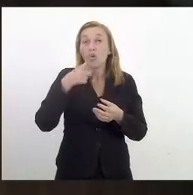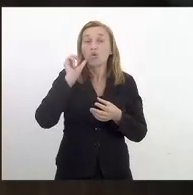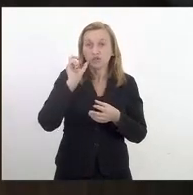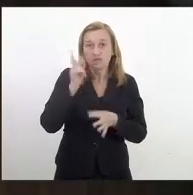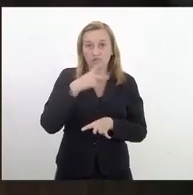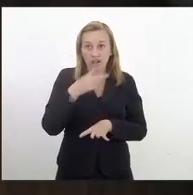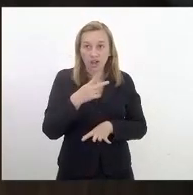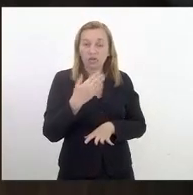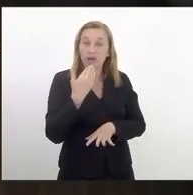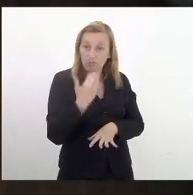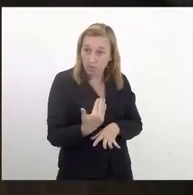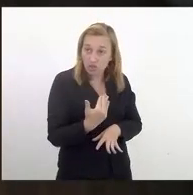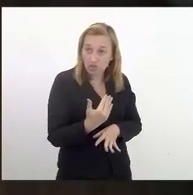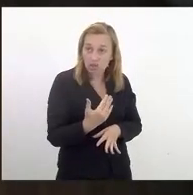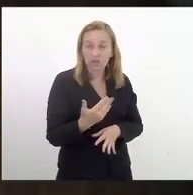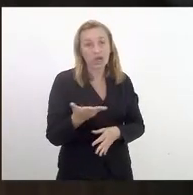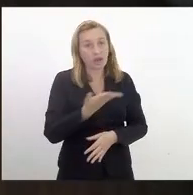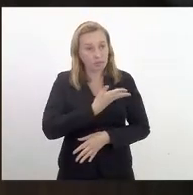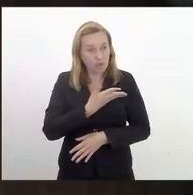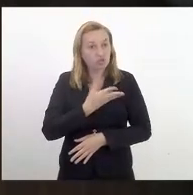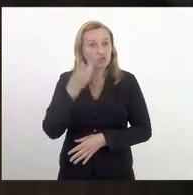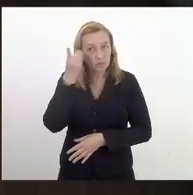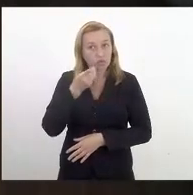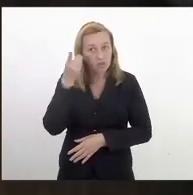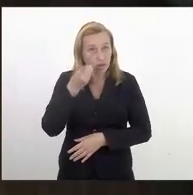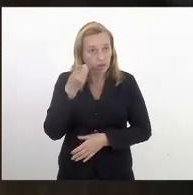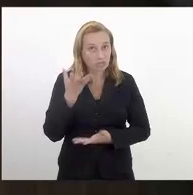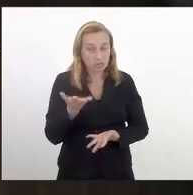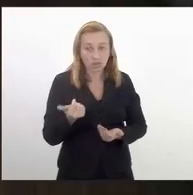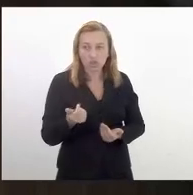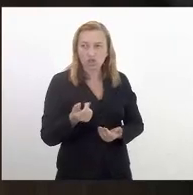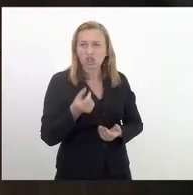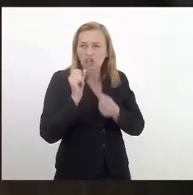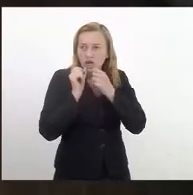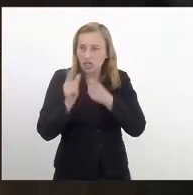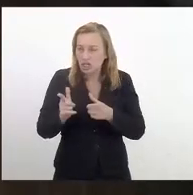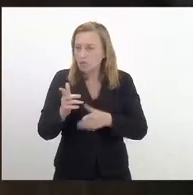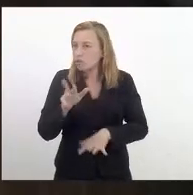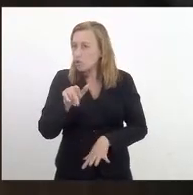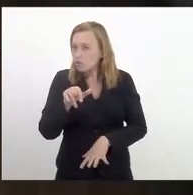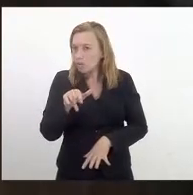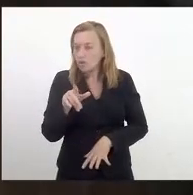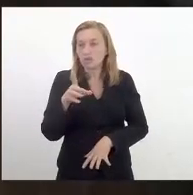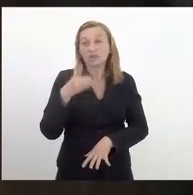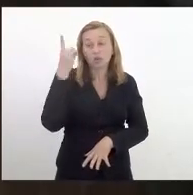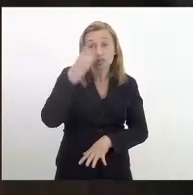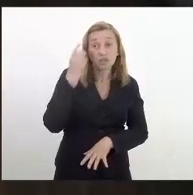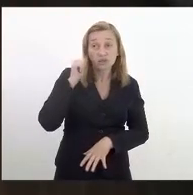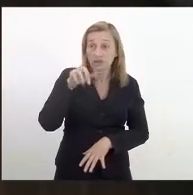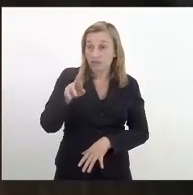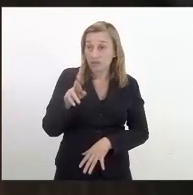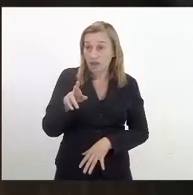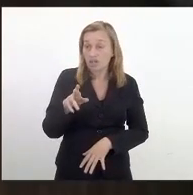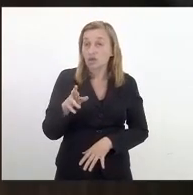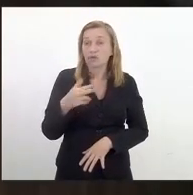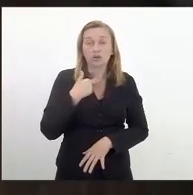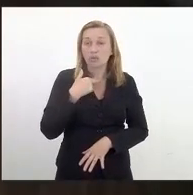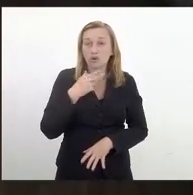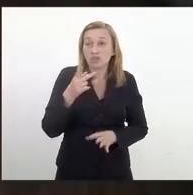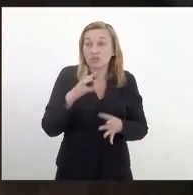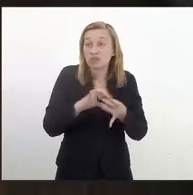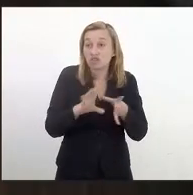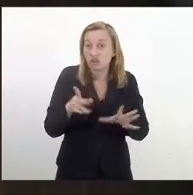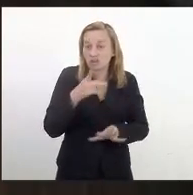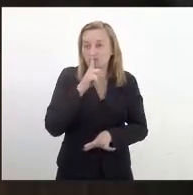quero pedir ver nos meus queridos deputados sem nenhuma crítica o meu irmão meu amigo deputado rosenverg Reis mas eu não posso deixar de